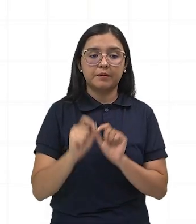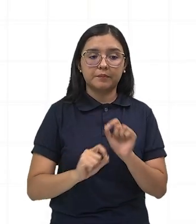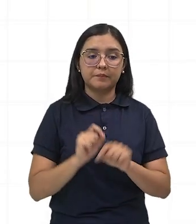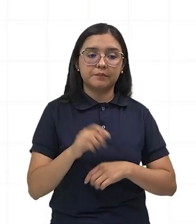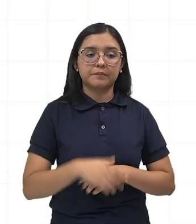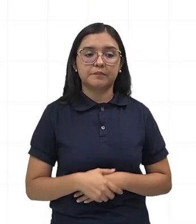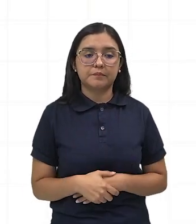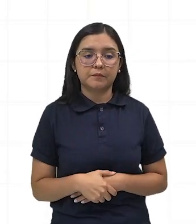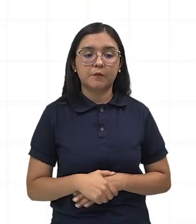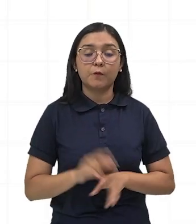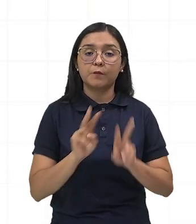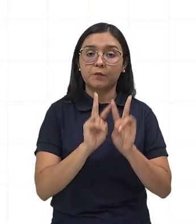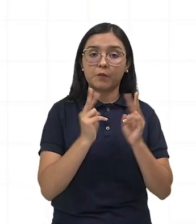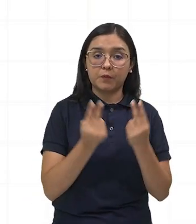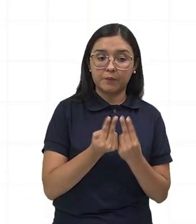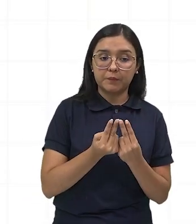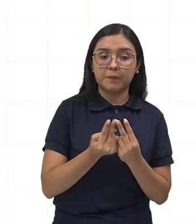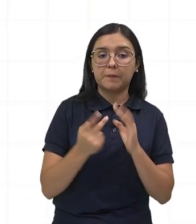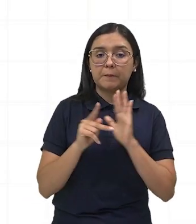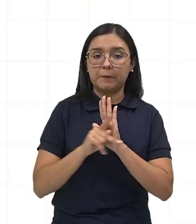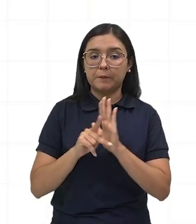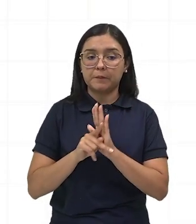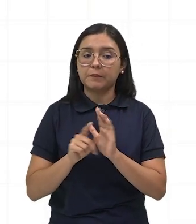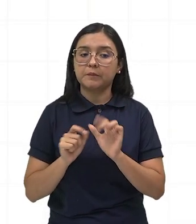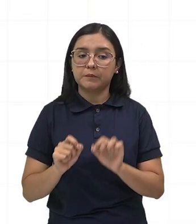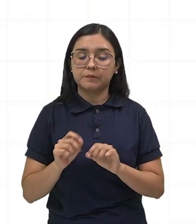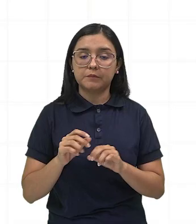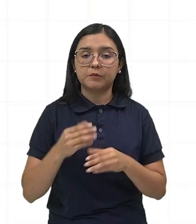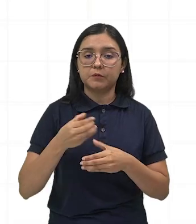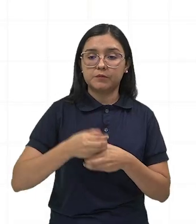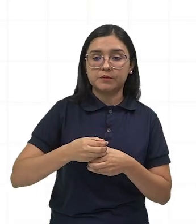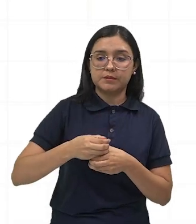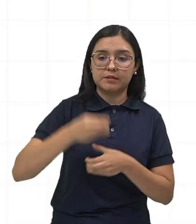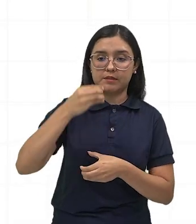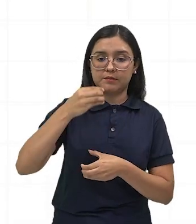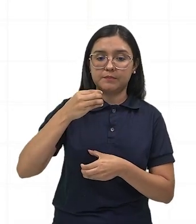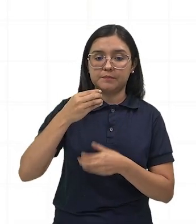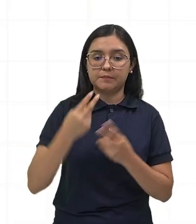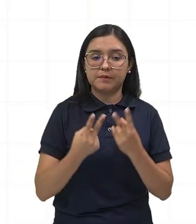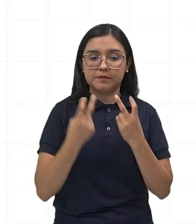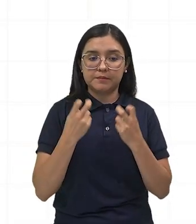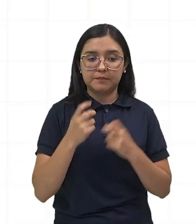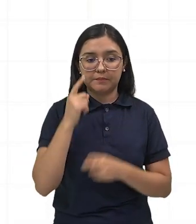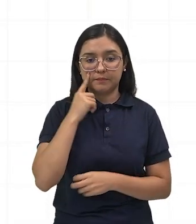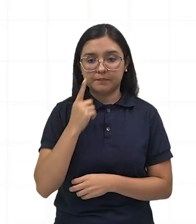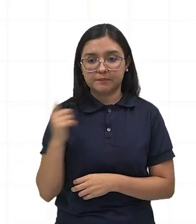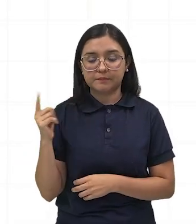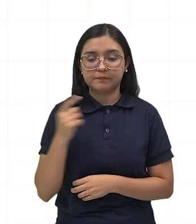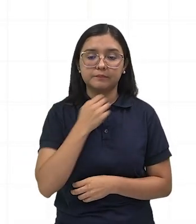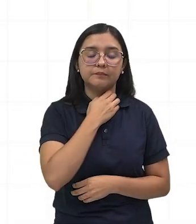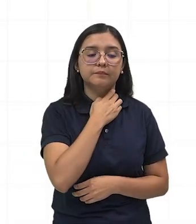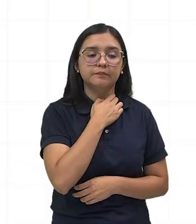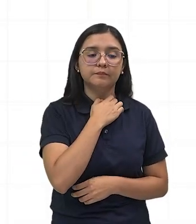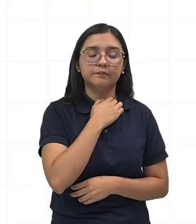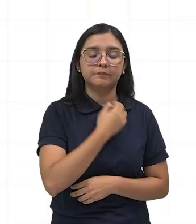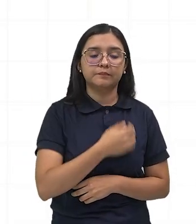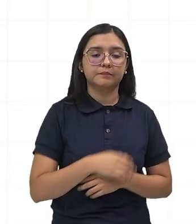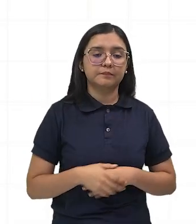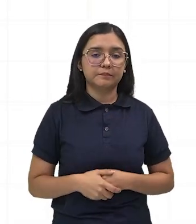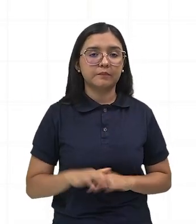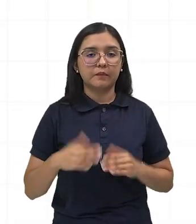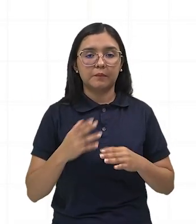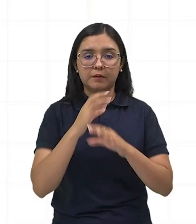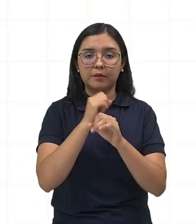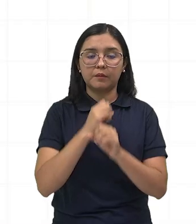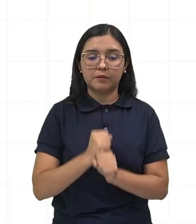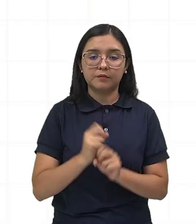agora o volume deste cilindro. Então vejamos, olha lá. Então está aqui, olha, para